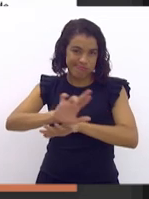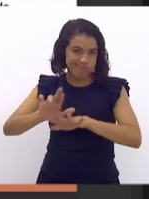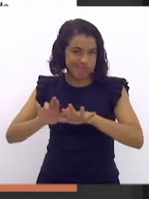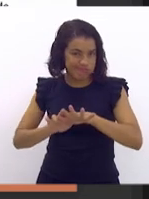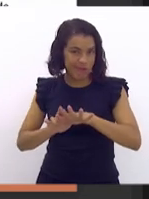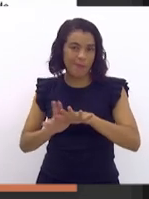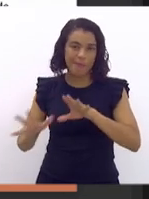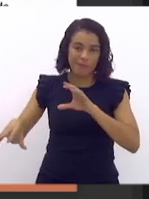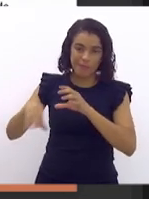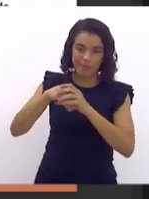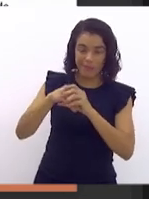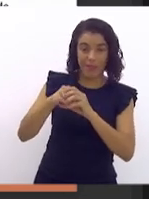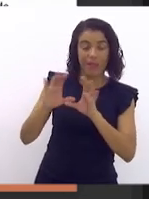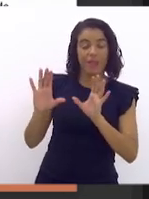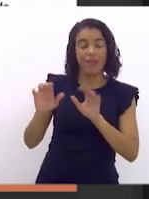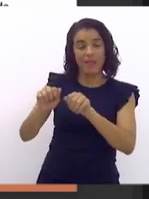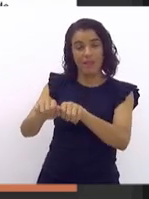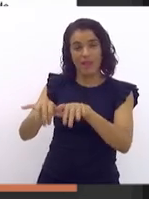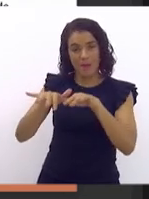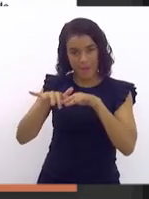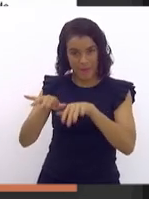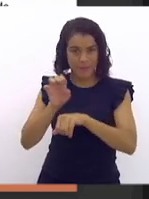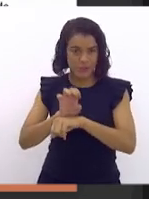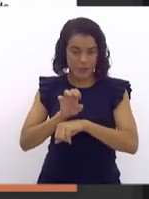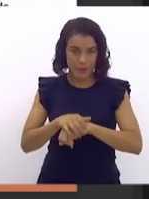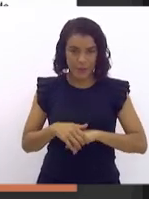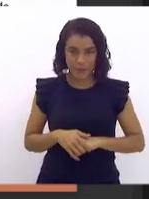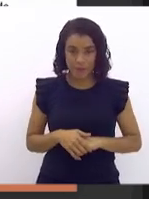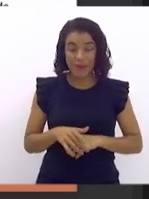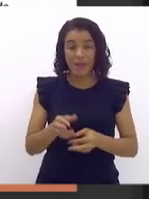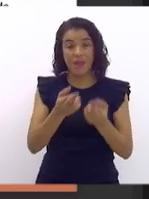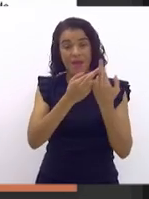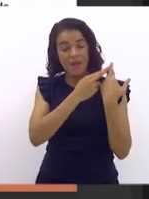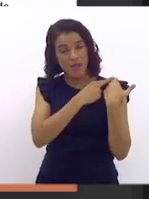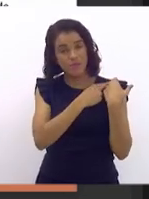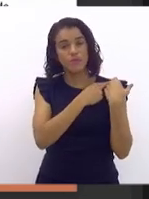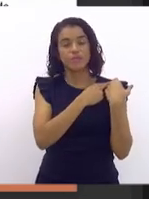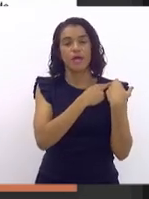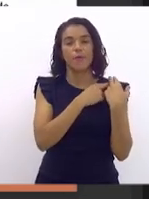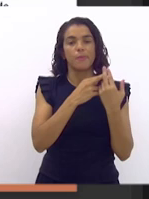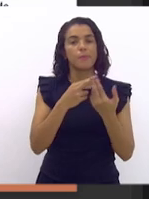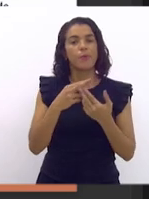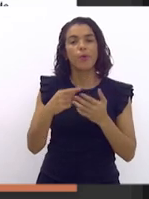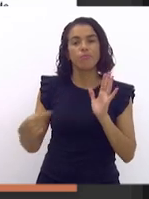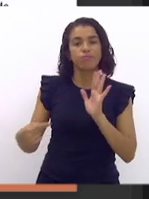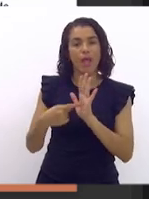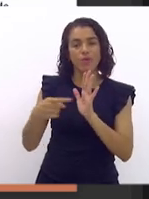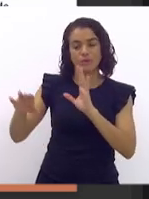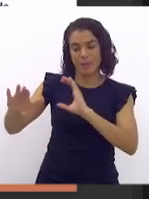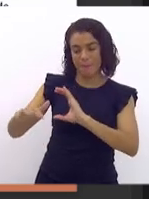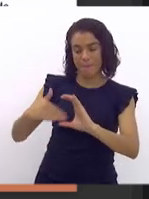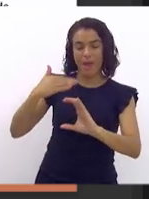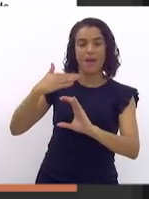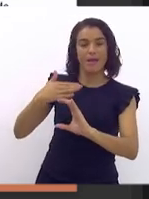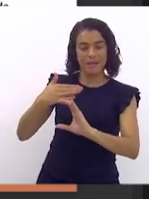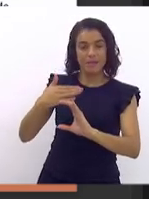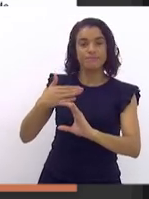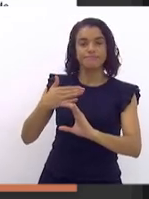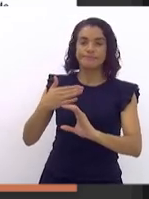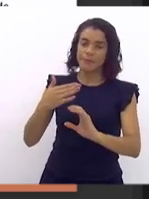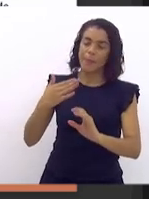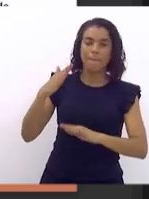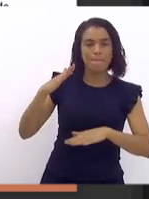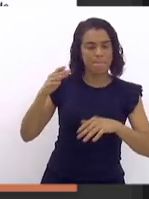órgão do parlamento, né, daquele parlamento estadual, que é responsável por receber denúncias dos parlamentares,